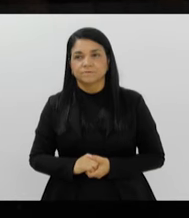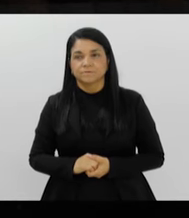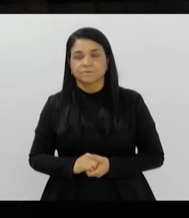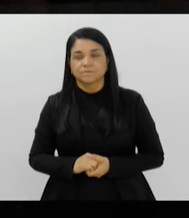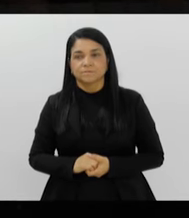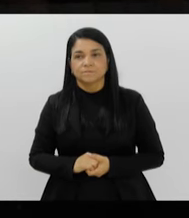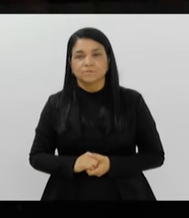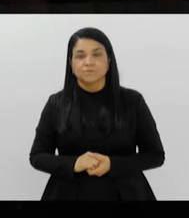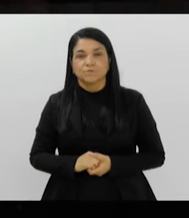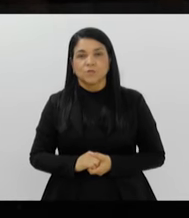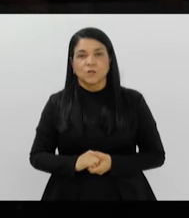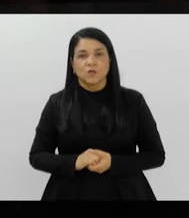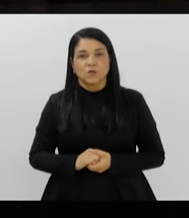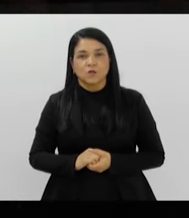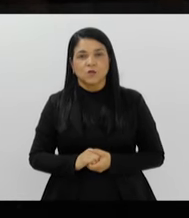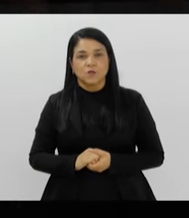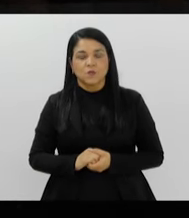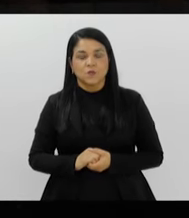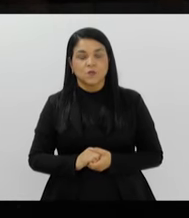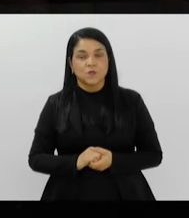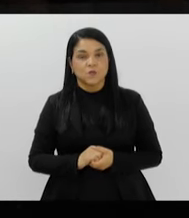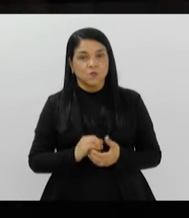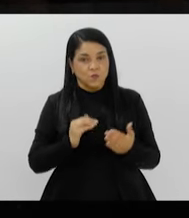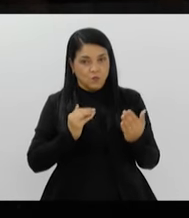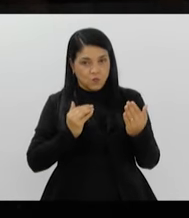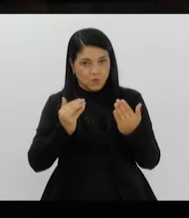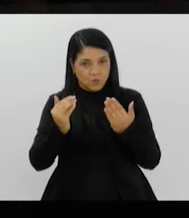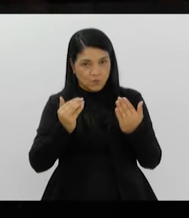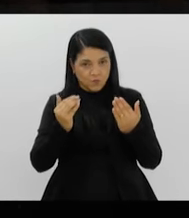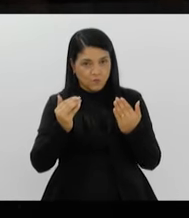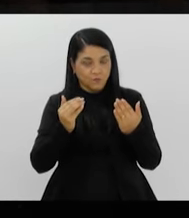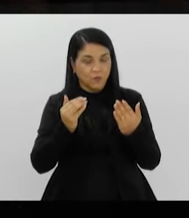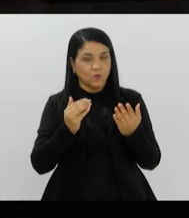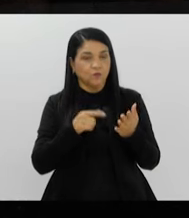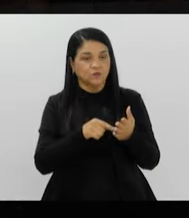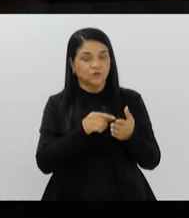com os gastos dos recursos vinculados,